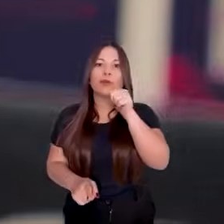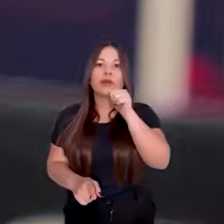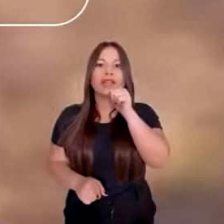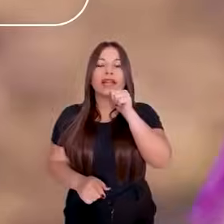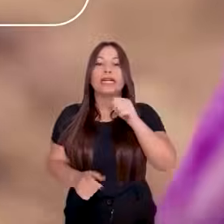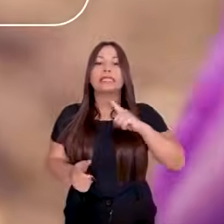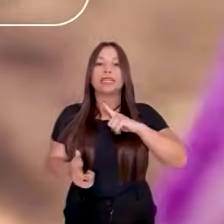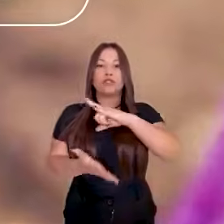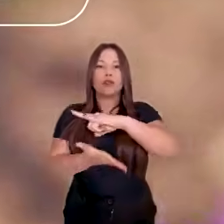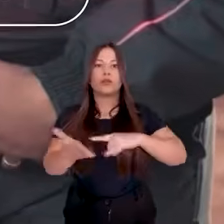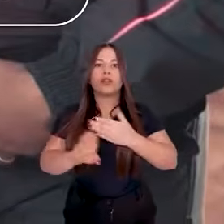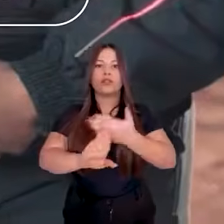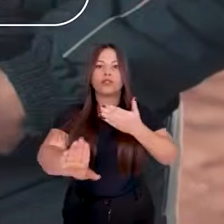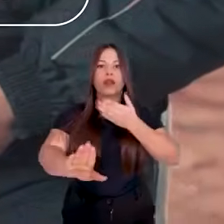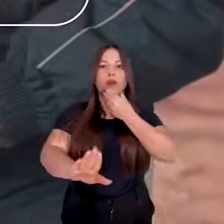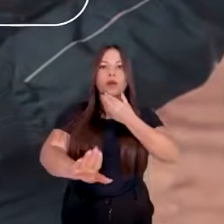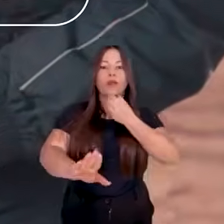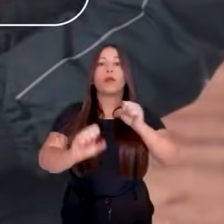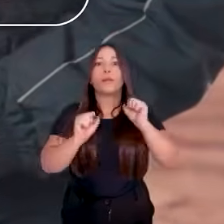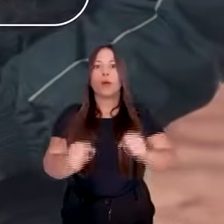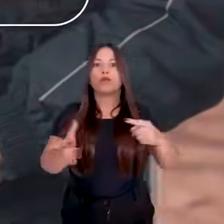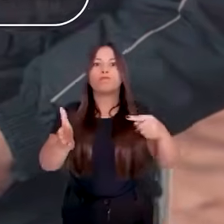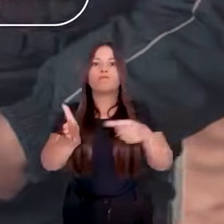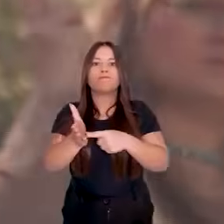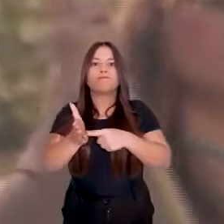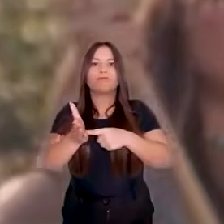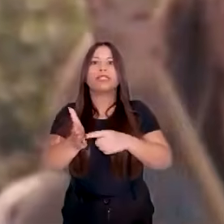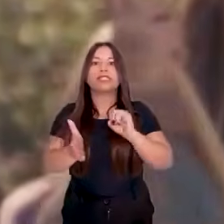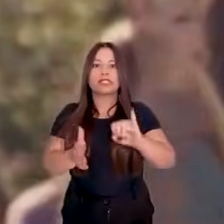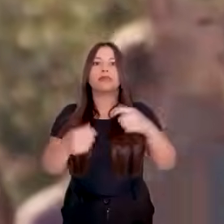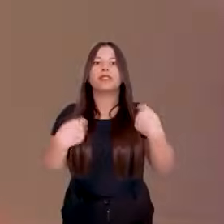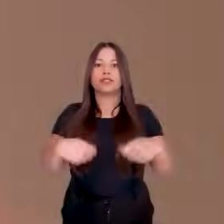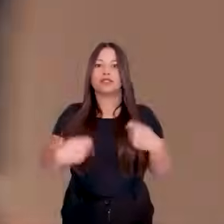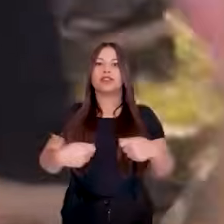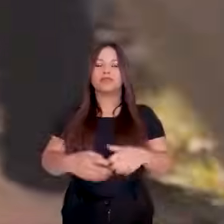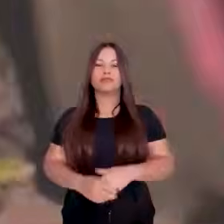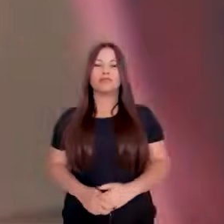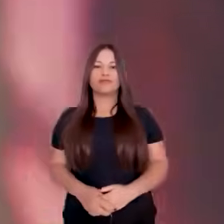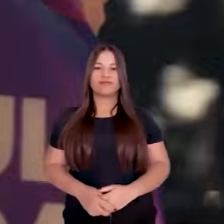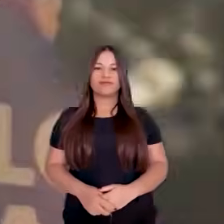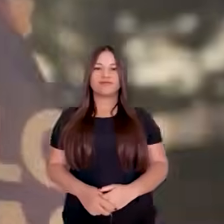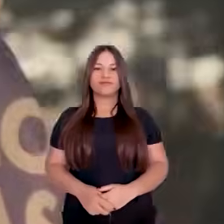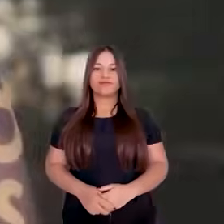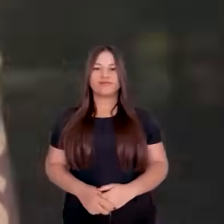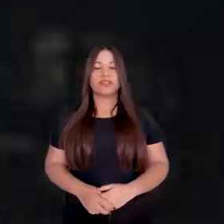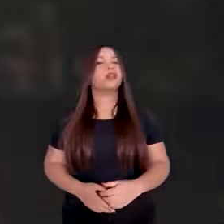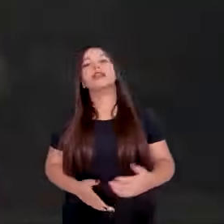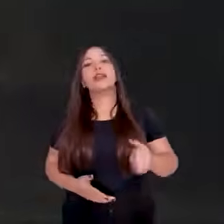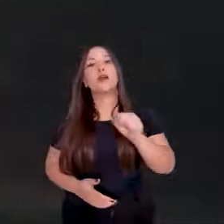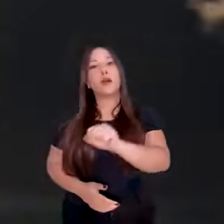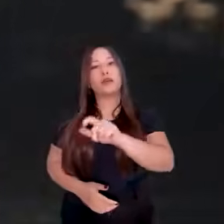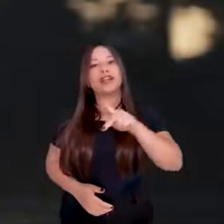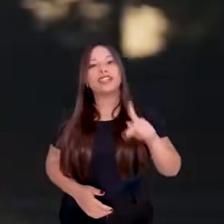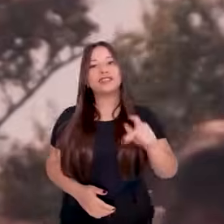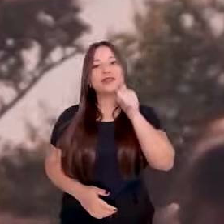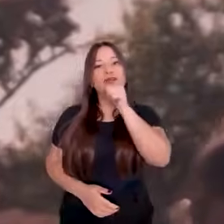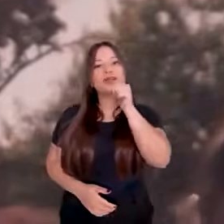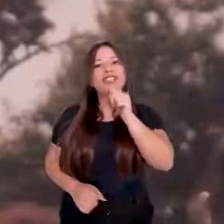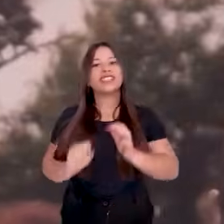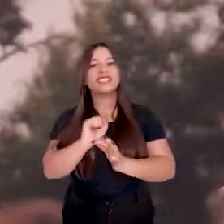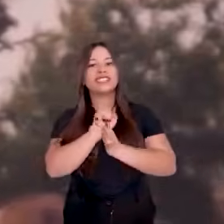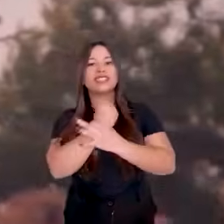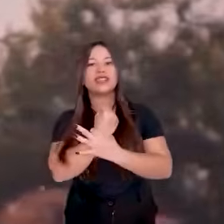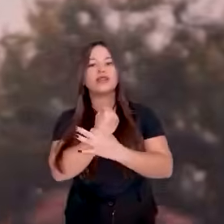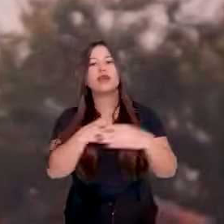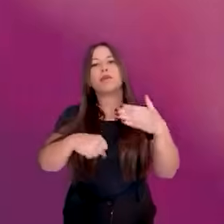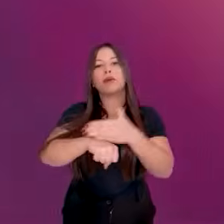medida protetiva possa acionar o botão de pânico quando mais precisar. O aplicativo SP Mulher Segura